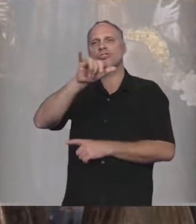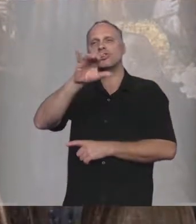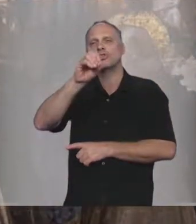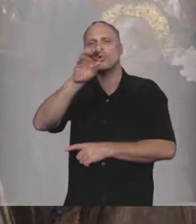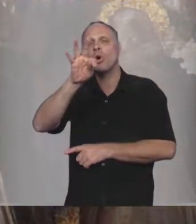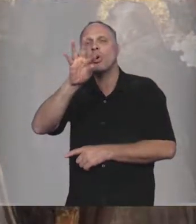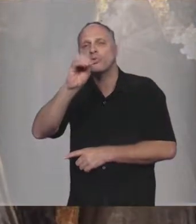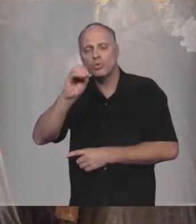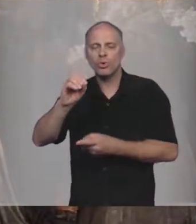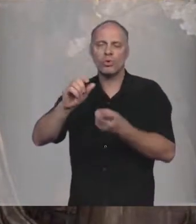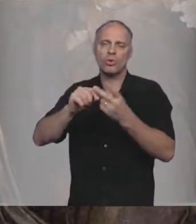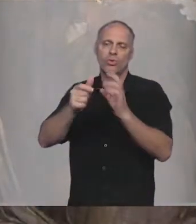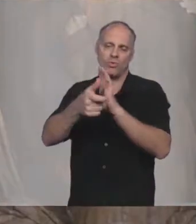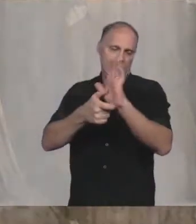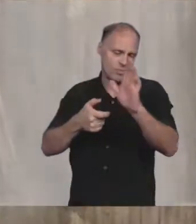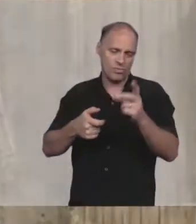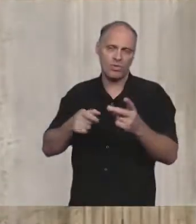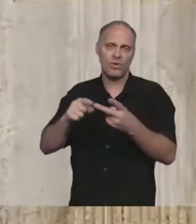Giotto,